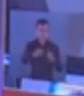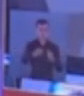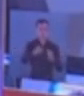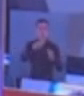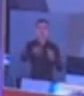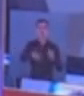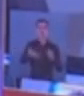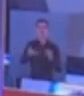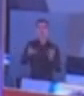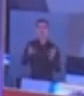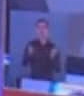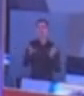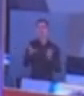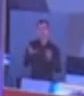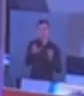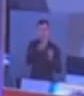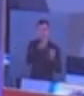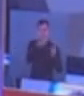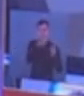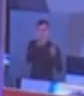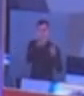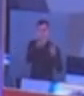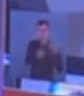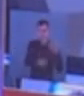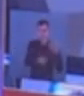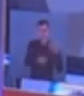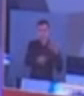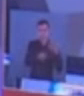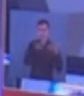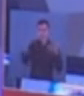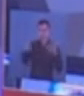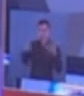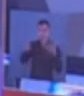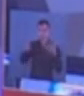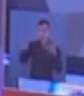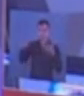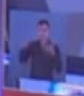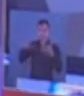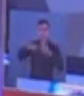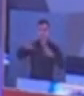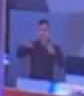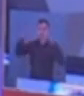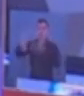não há mesmo o que fazer a não ser vetar este projeto de lei, porque, como eu disse, ele é inconstitucional.